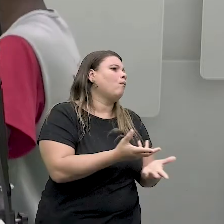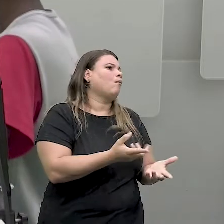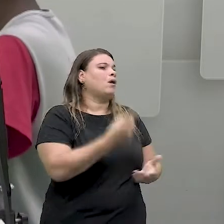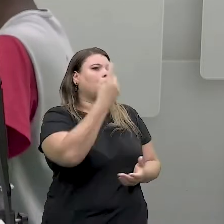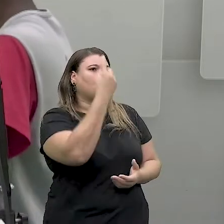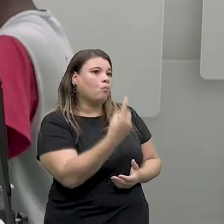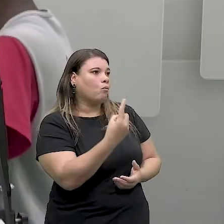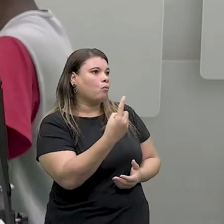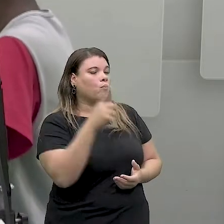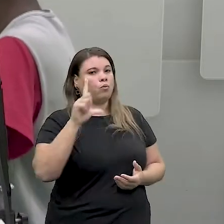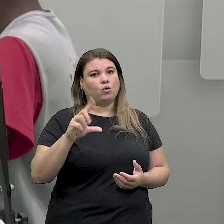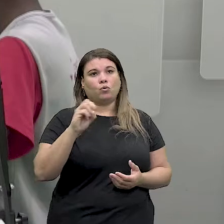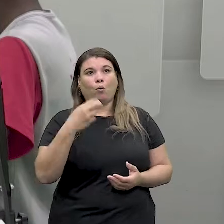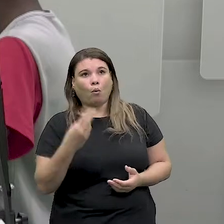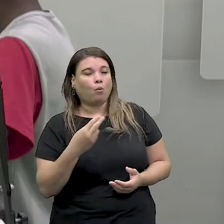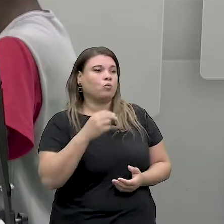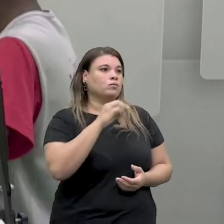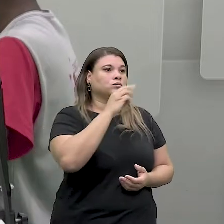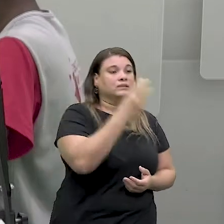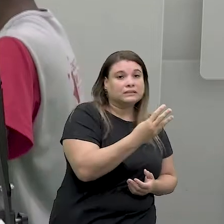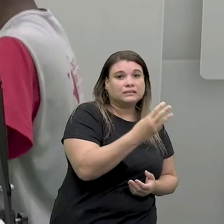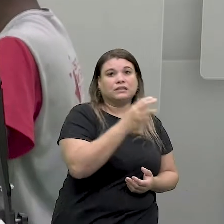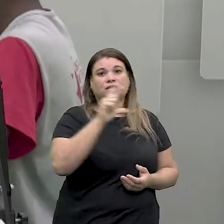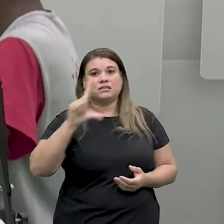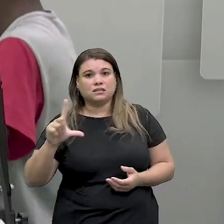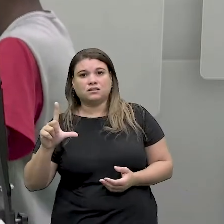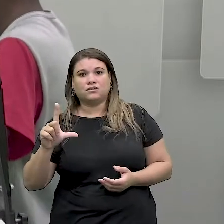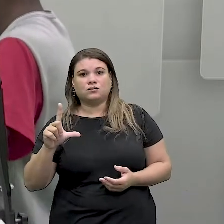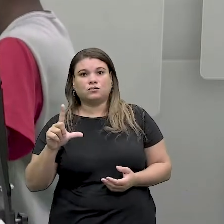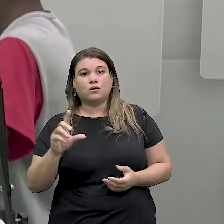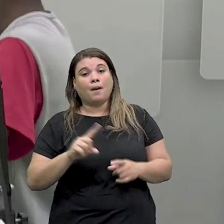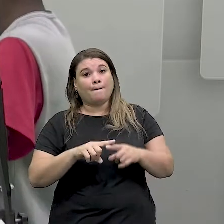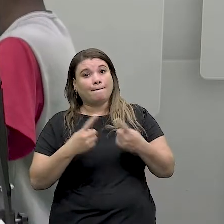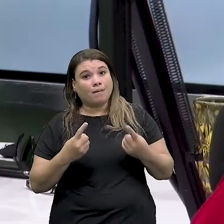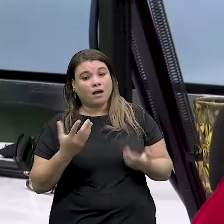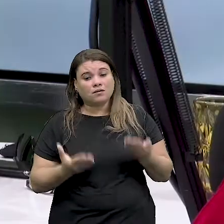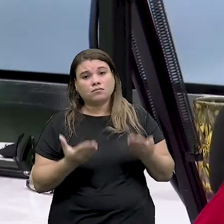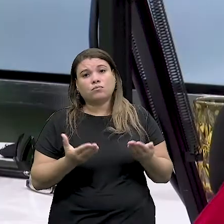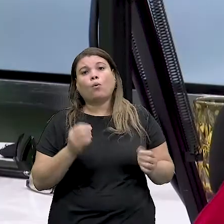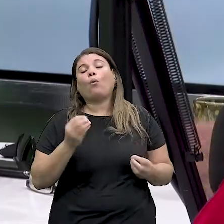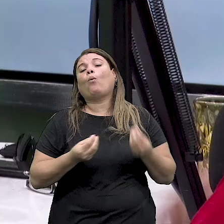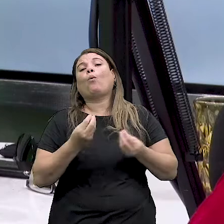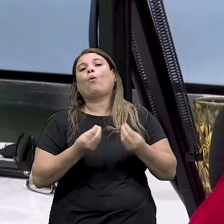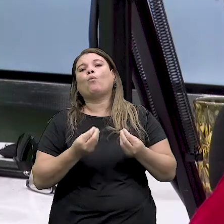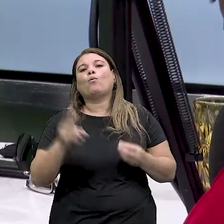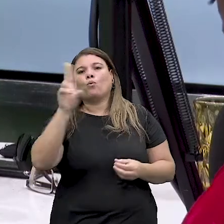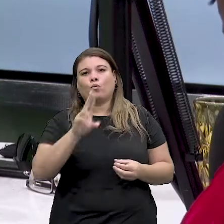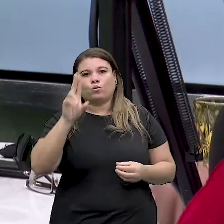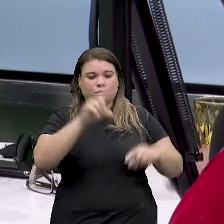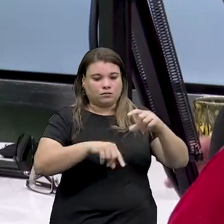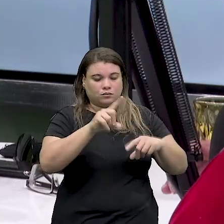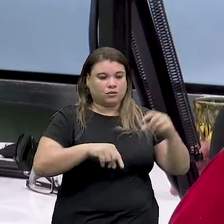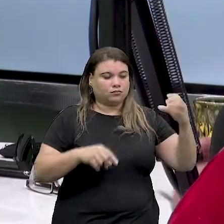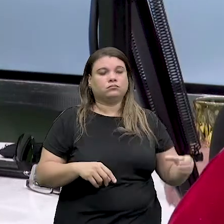de medida. De nada, né? Nem do valor do trabalho dele. É igual, por exemplo, hoje você vai lá, eu quero 1 metro de tecido, mas não tinha. O rei que